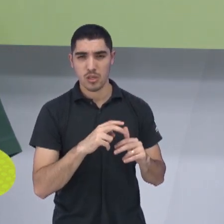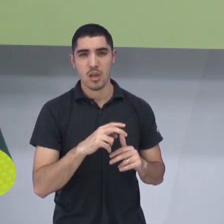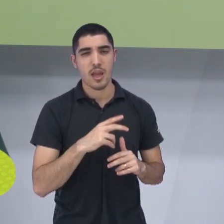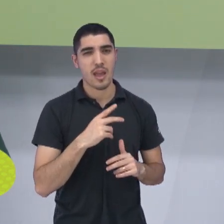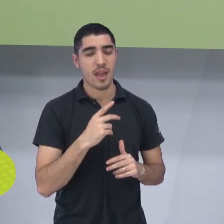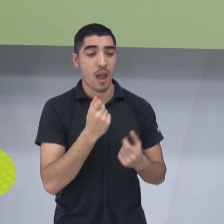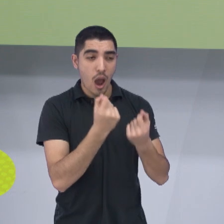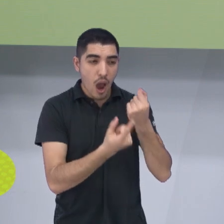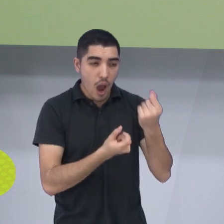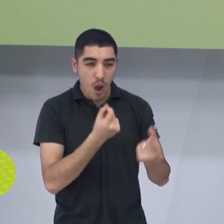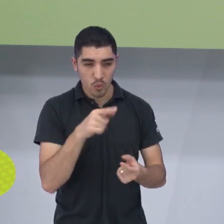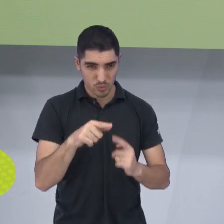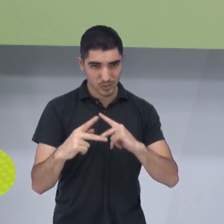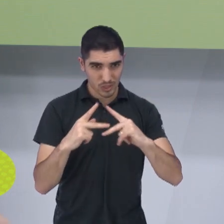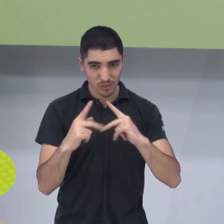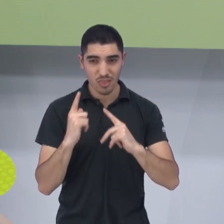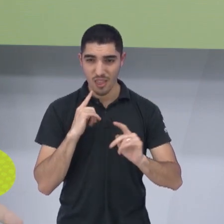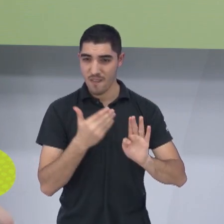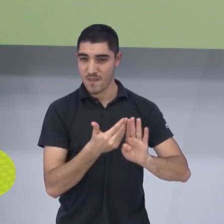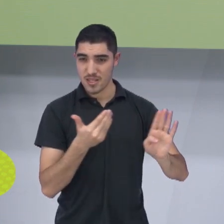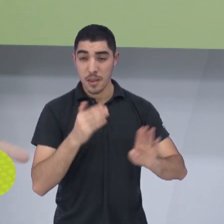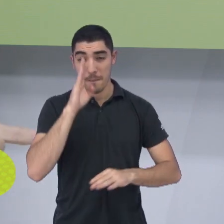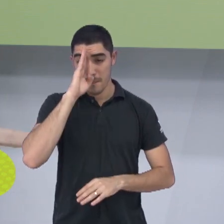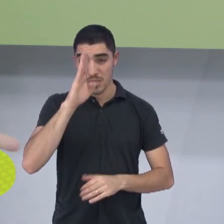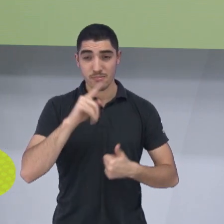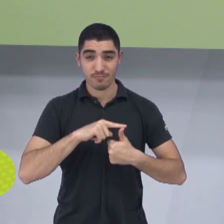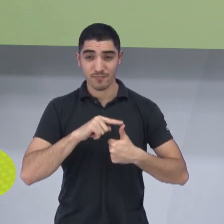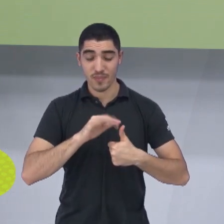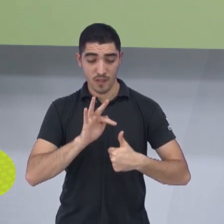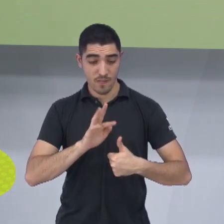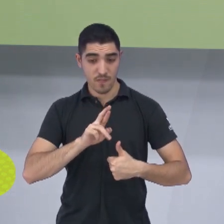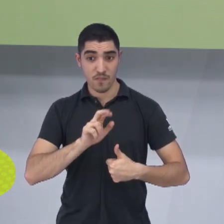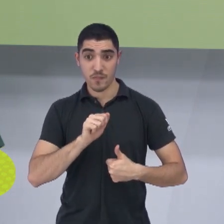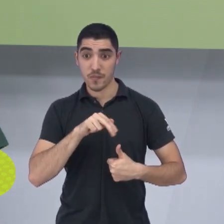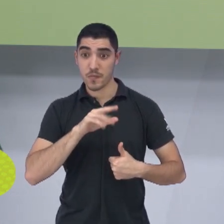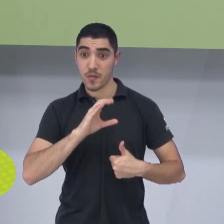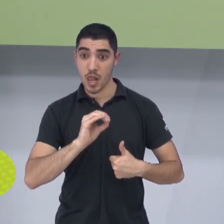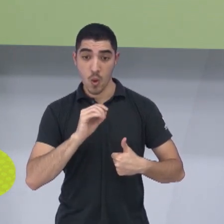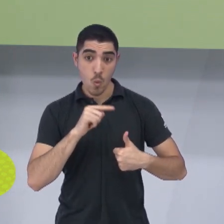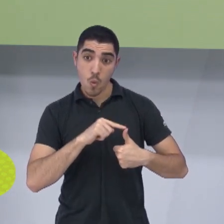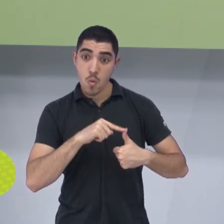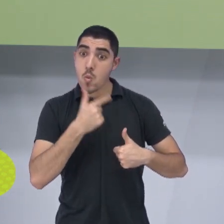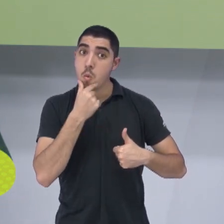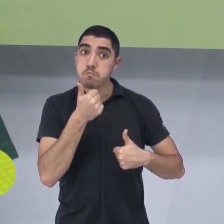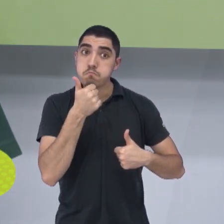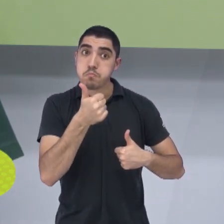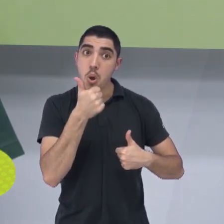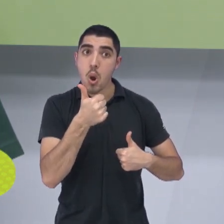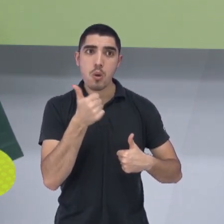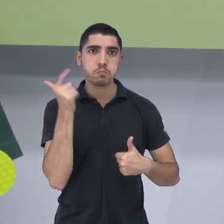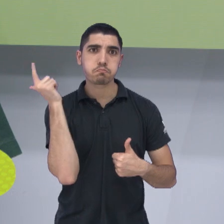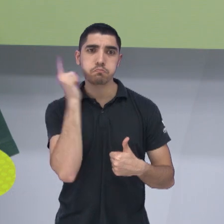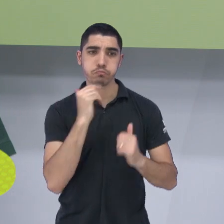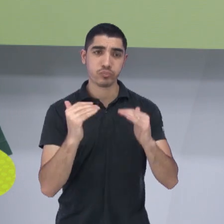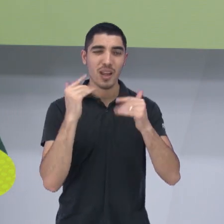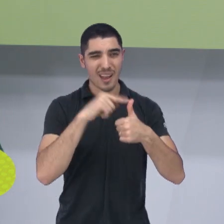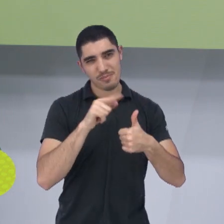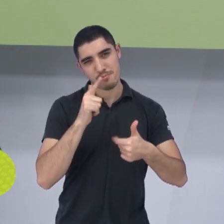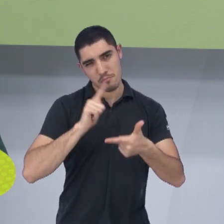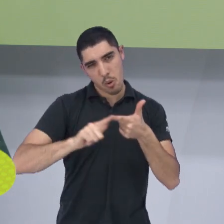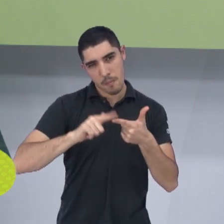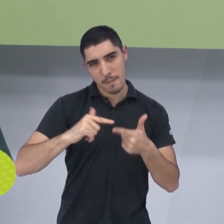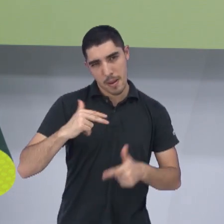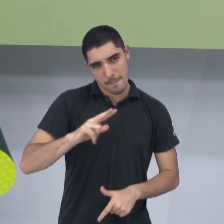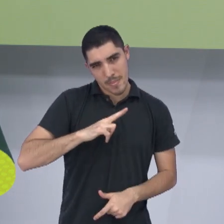com alguns desfalques, né? Principalmente o Franco, que vem sendo um destaque nesse time do São José, né? Ele foi para a Argentina resolver